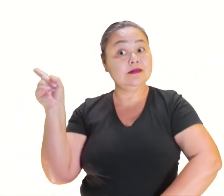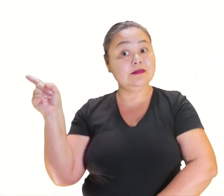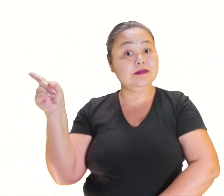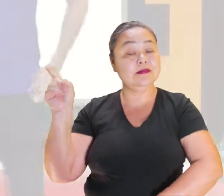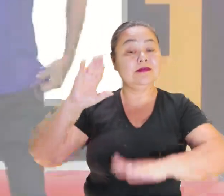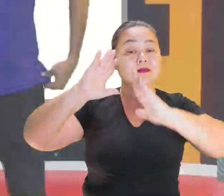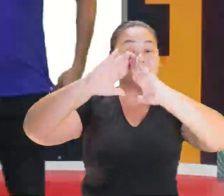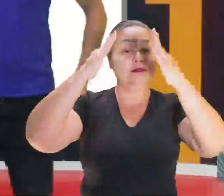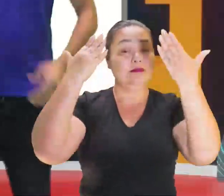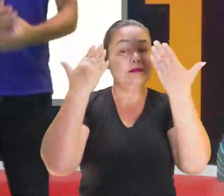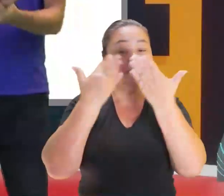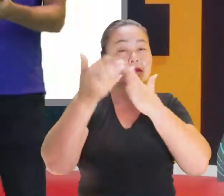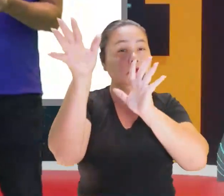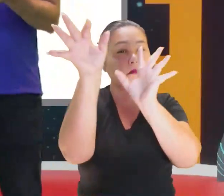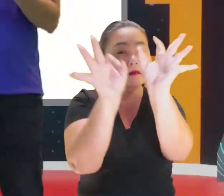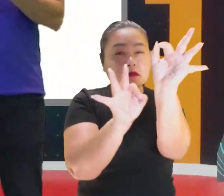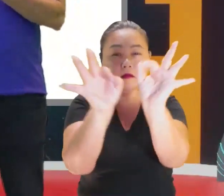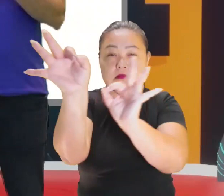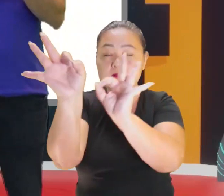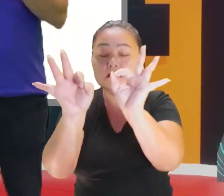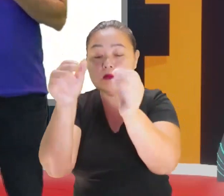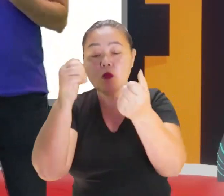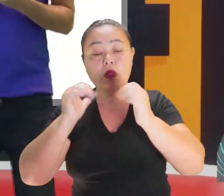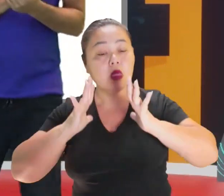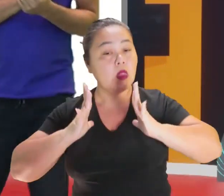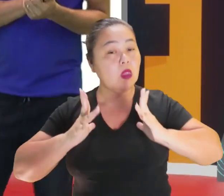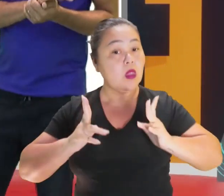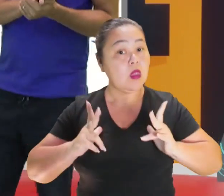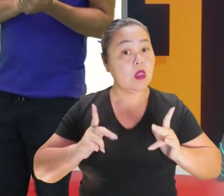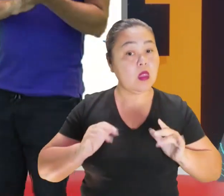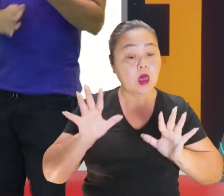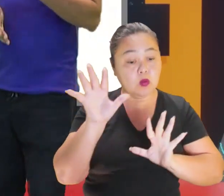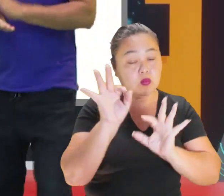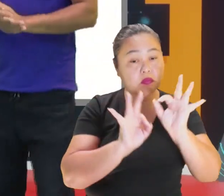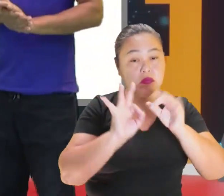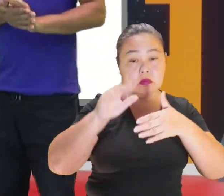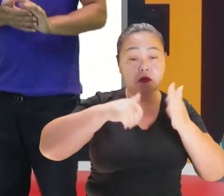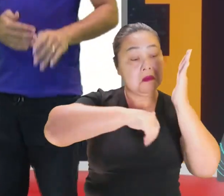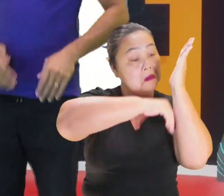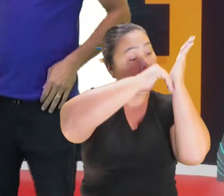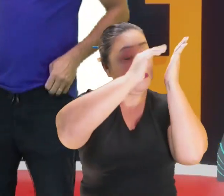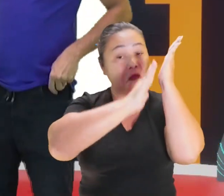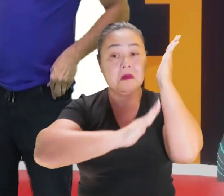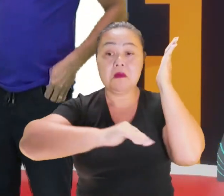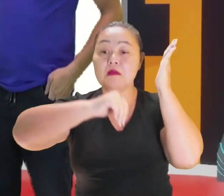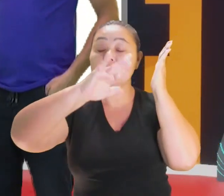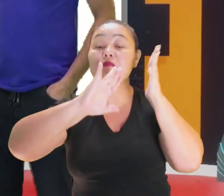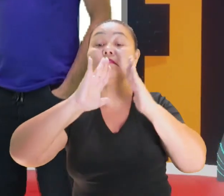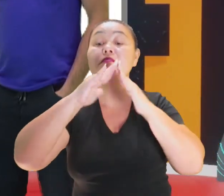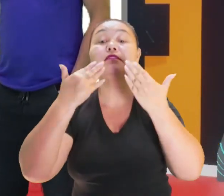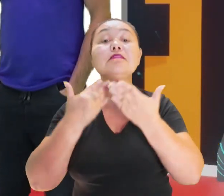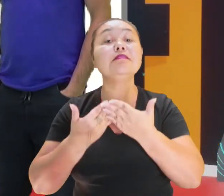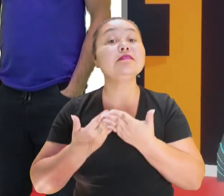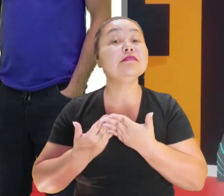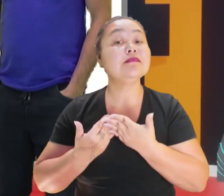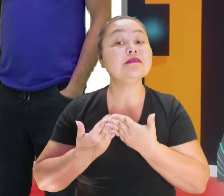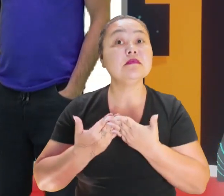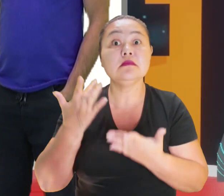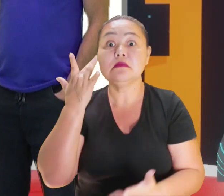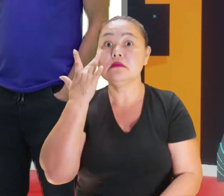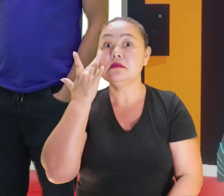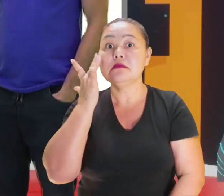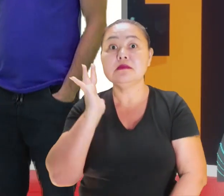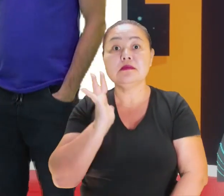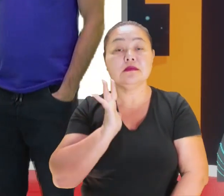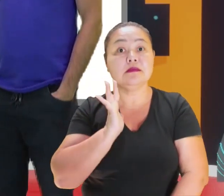lá, escola muito bem organizada, bem limpinha, bem arrumadinha, pintada. E que escola é essa? Eu não